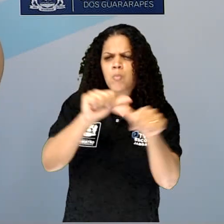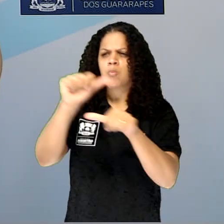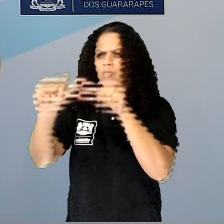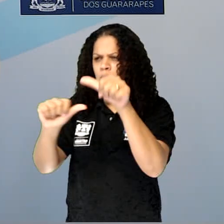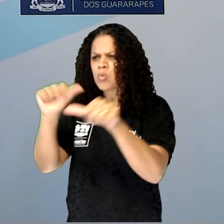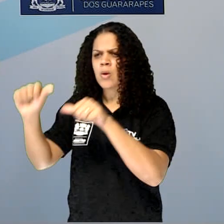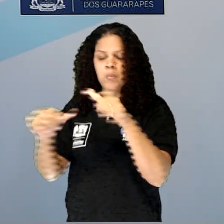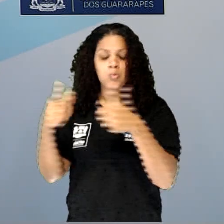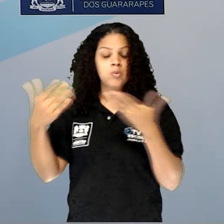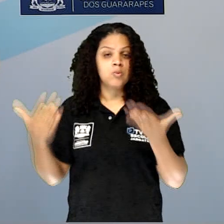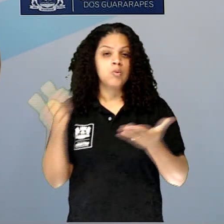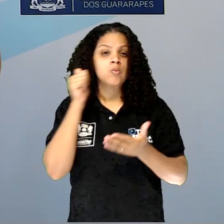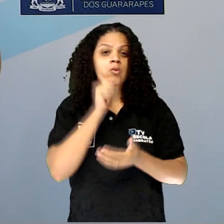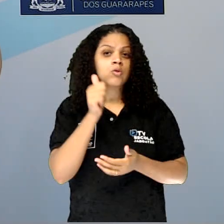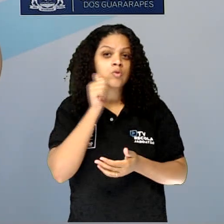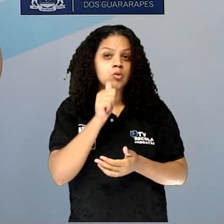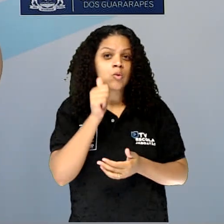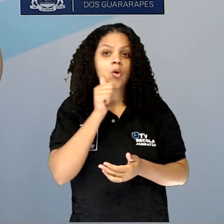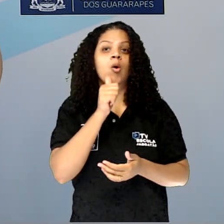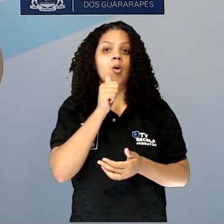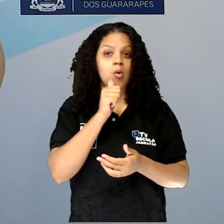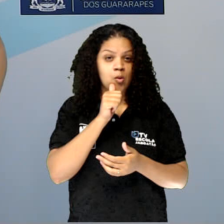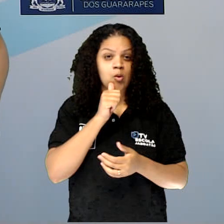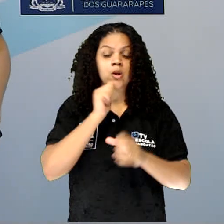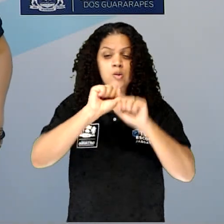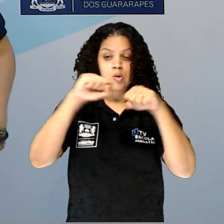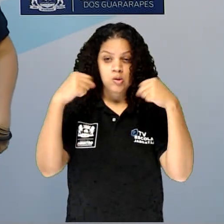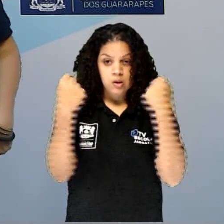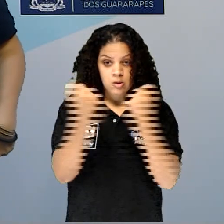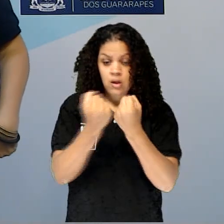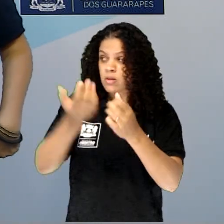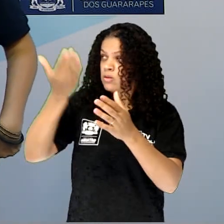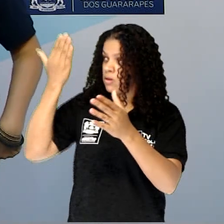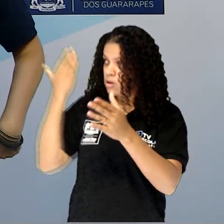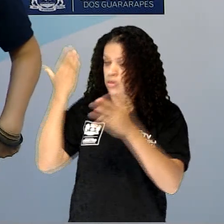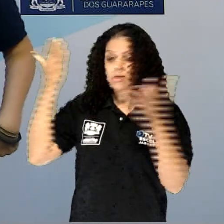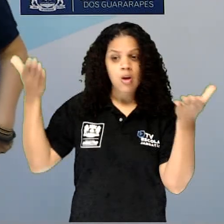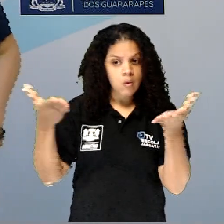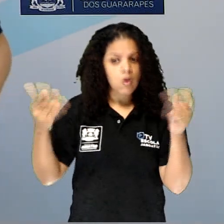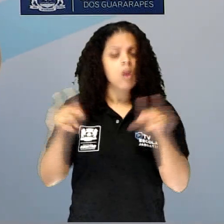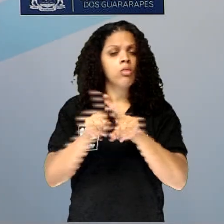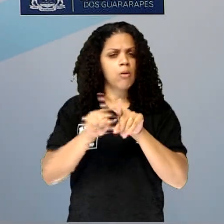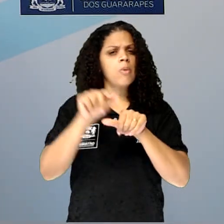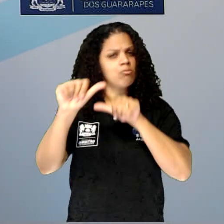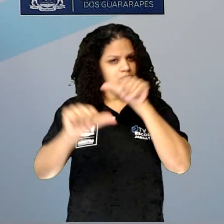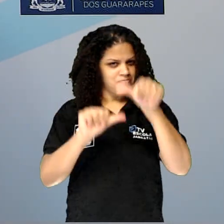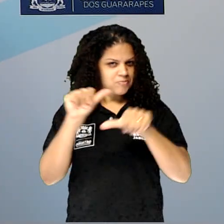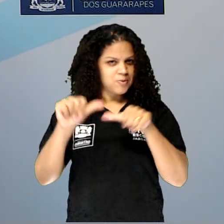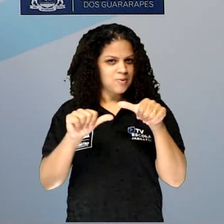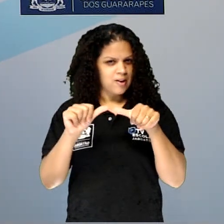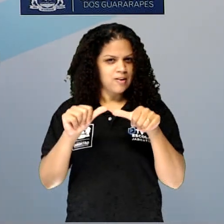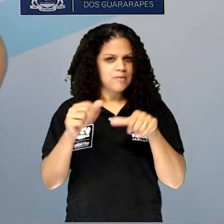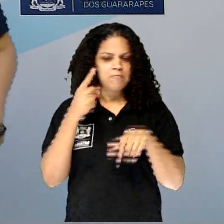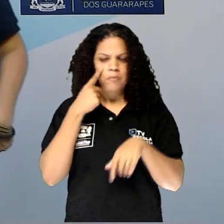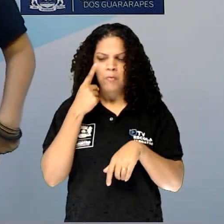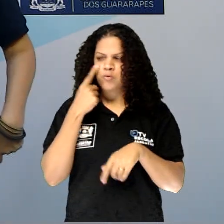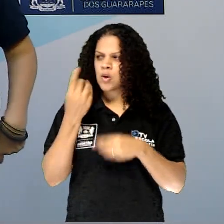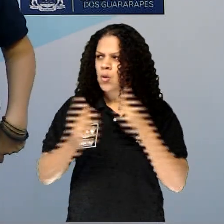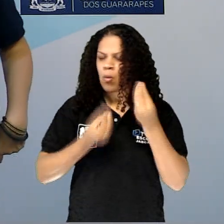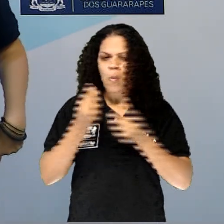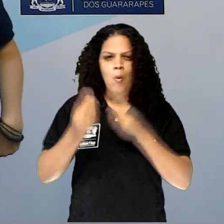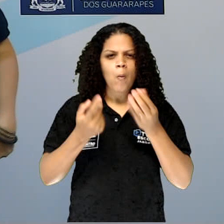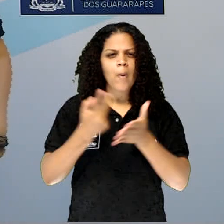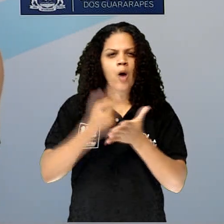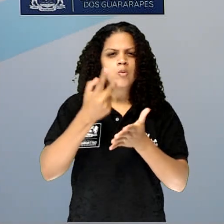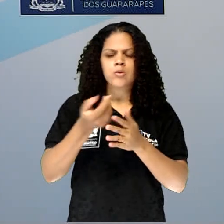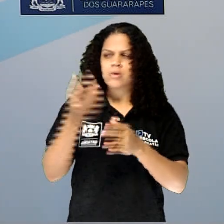feminina nas sociedades do passado e do presente também mudaram. Vamos ver como era antigamente? Vamos